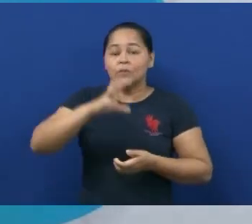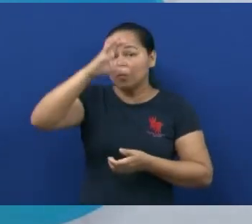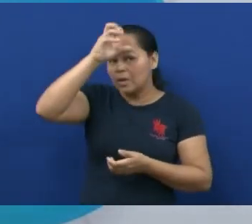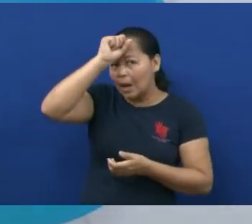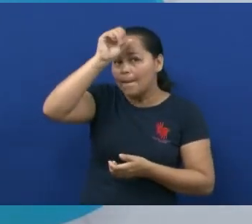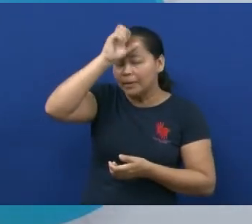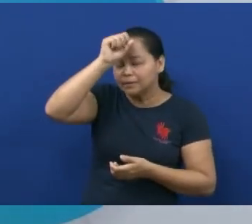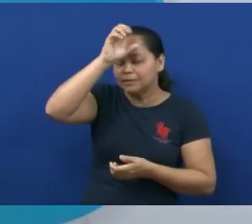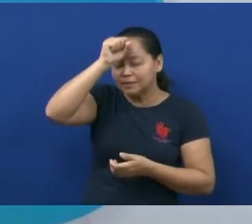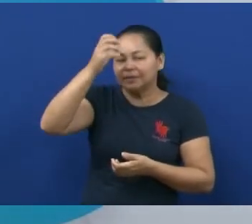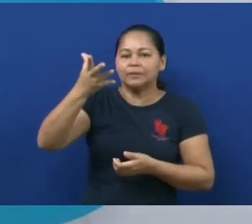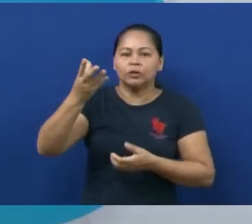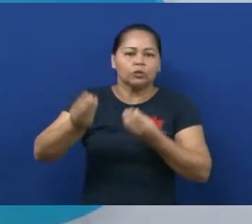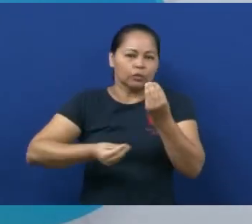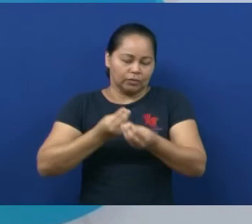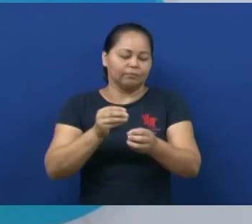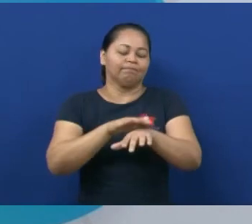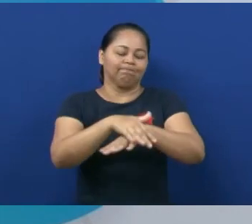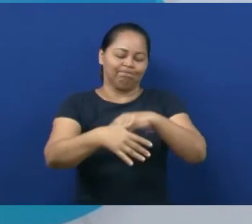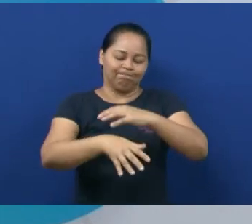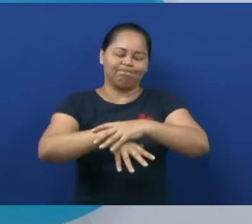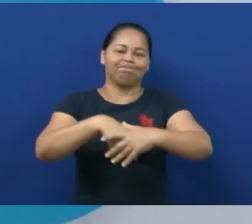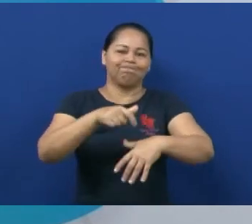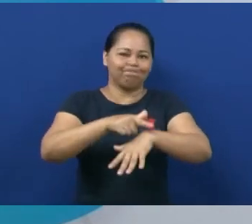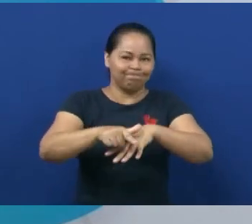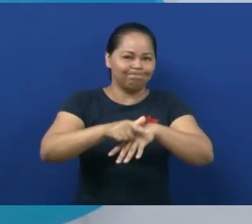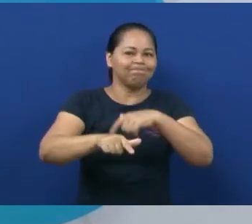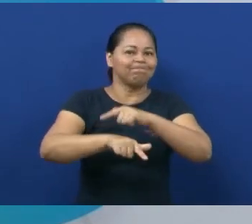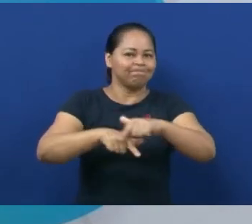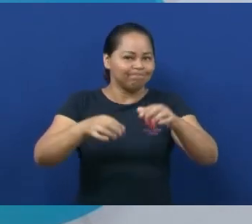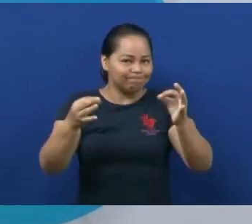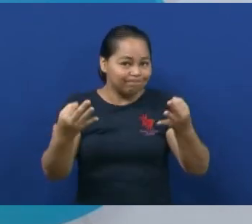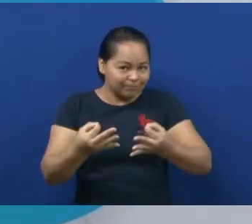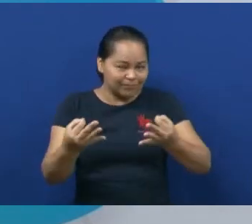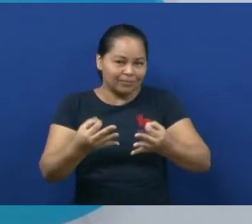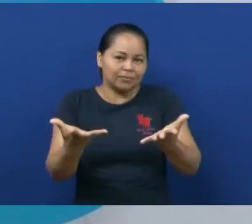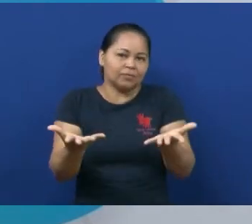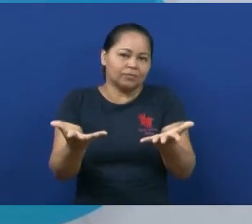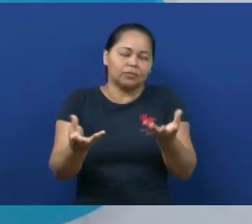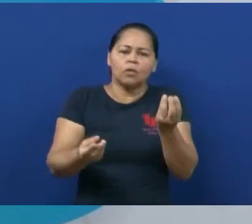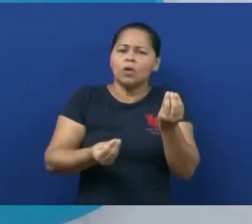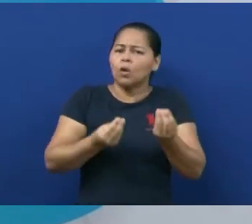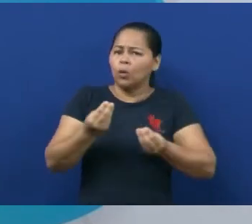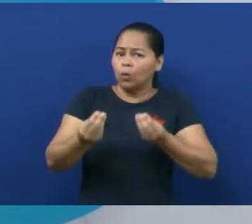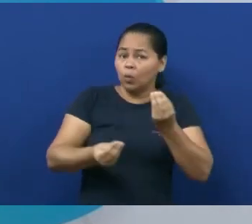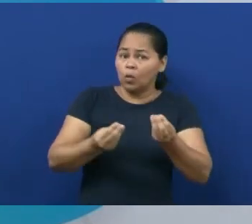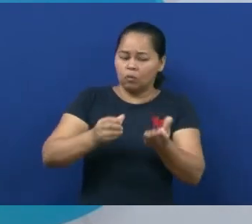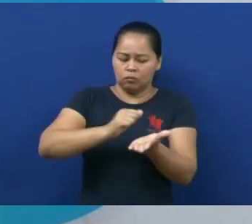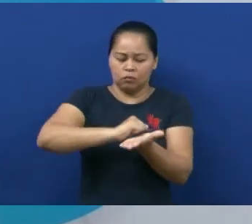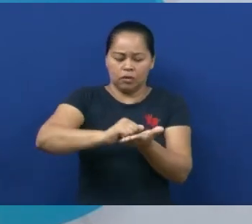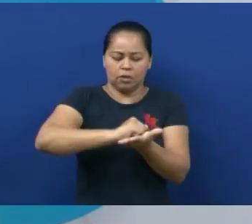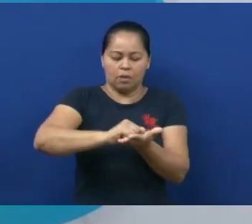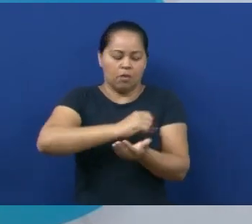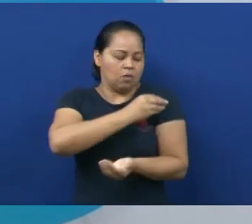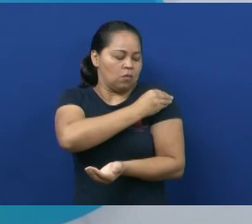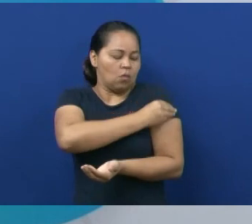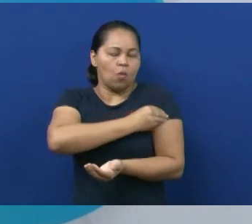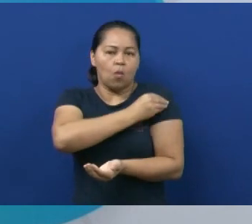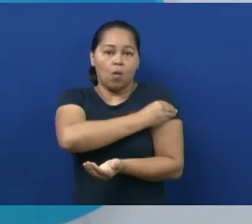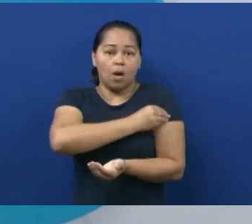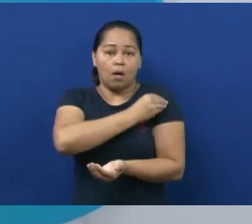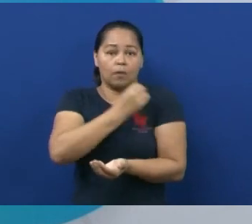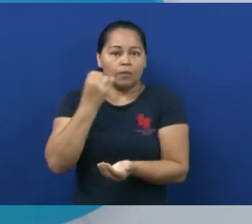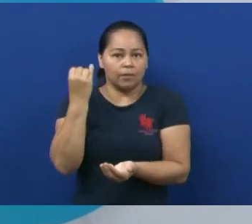aprendemos então como lavar as mãos corretamente, né? E qual a ação do sabão e do álcool